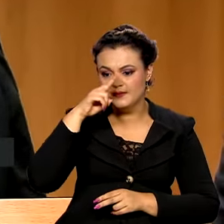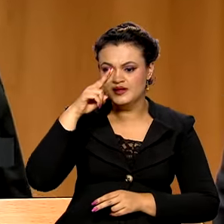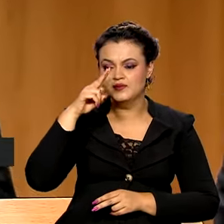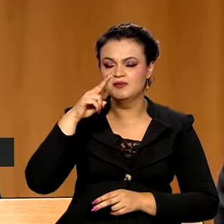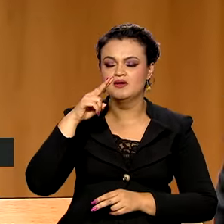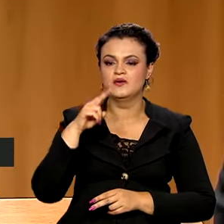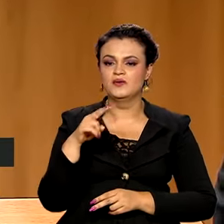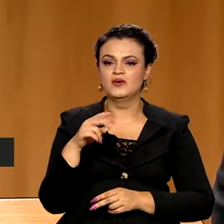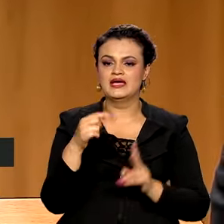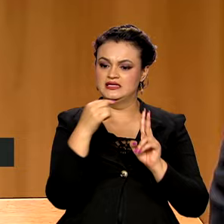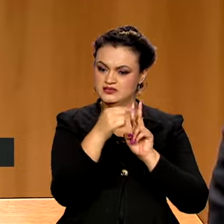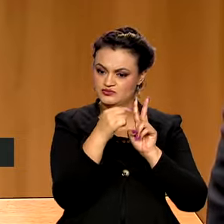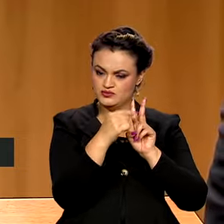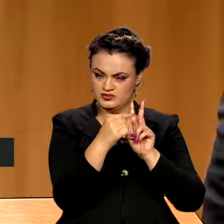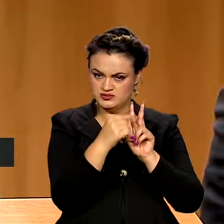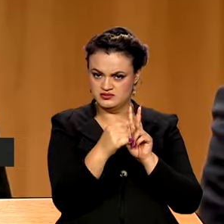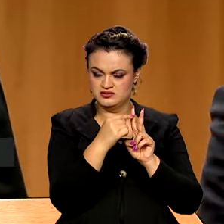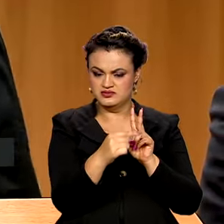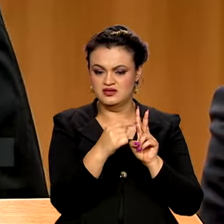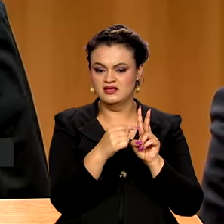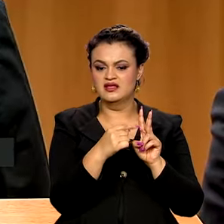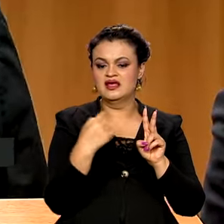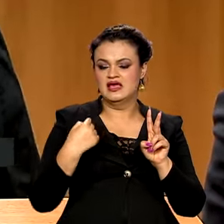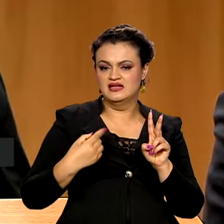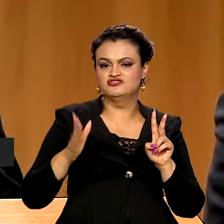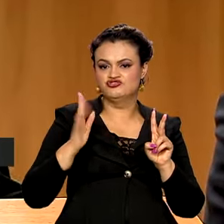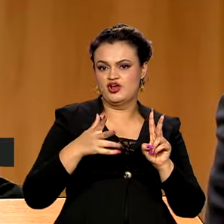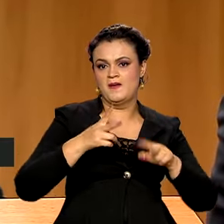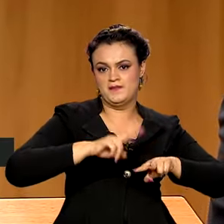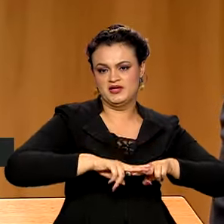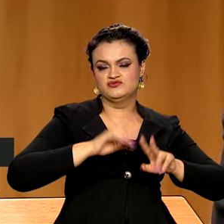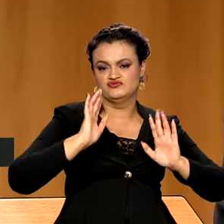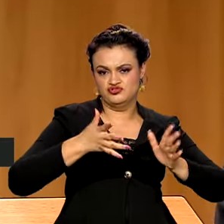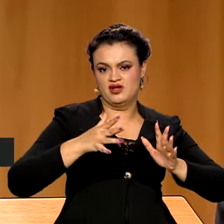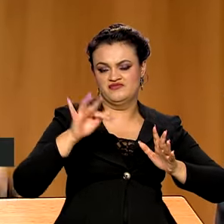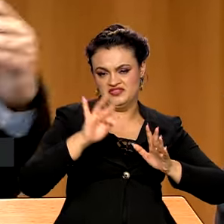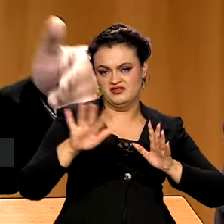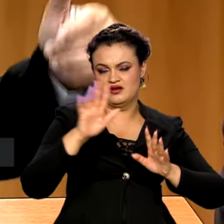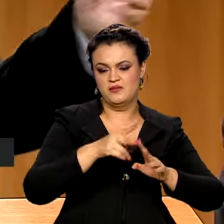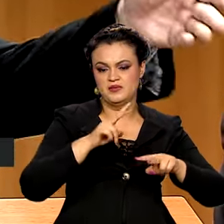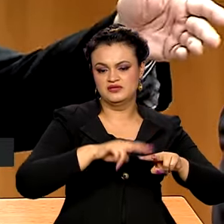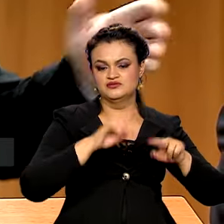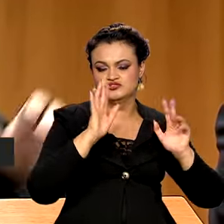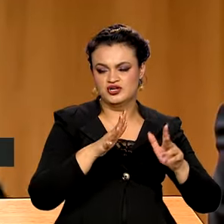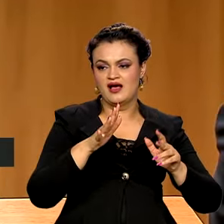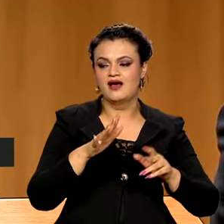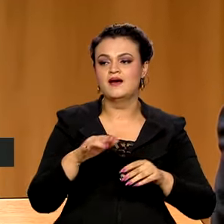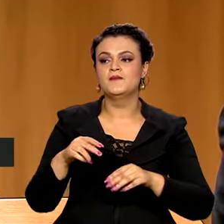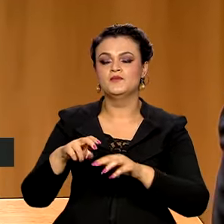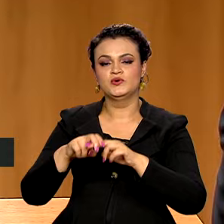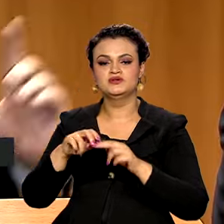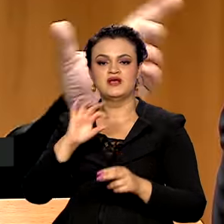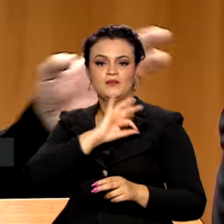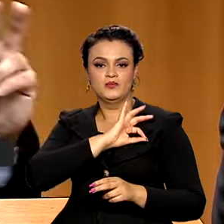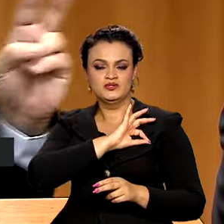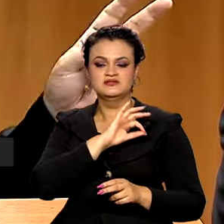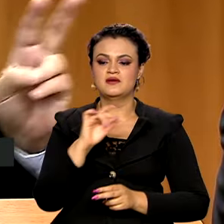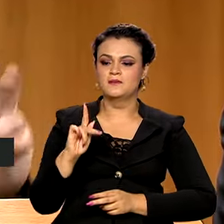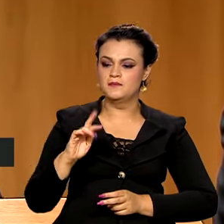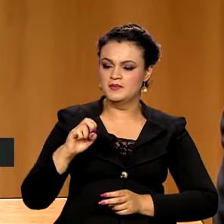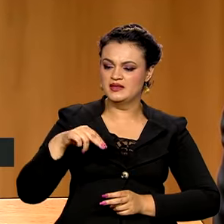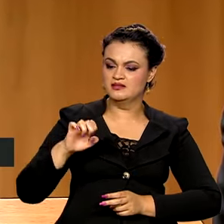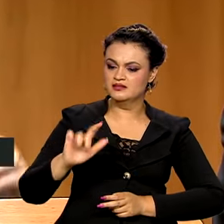o Elcio e o Rony estão no sistema penitenciário federal e daí a participação da Polícia Penal Federal